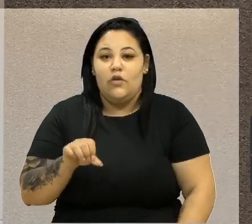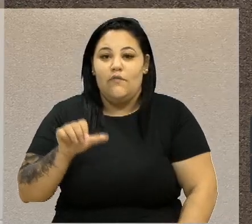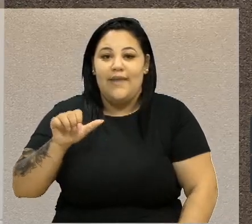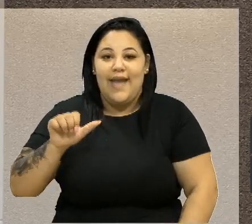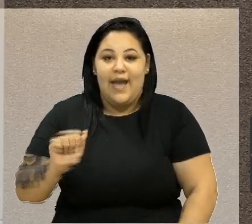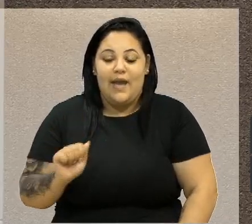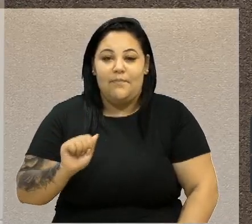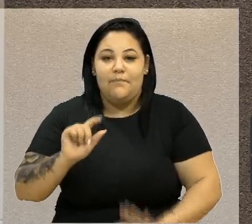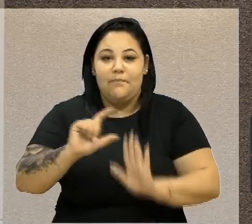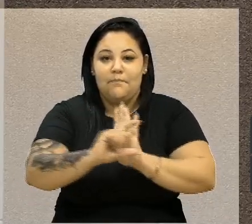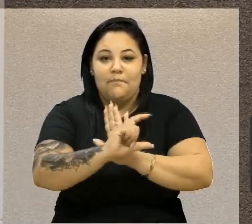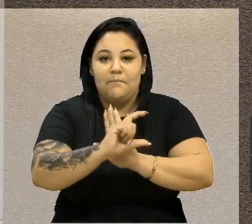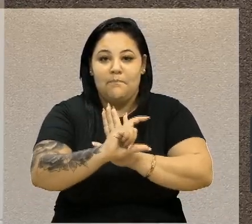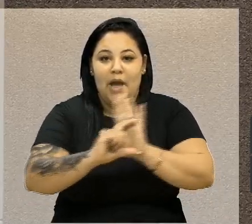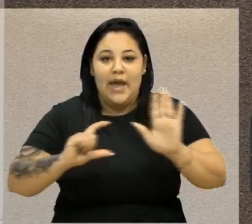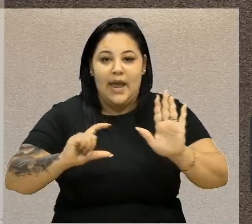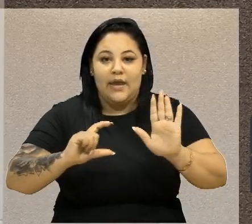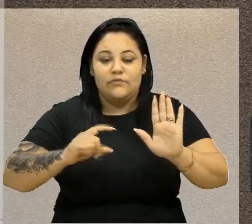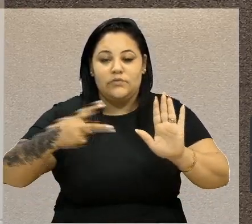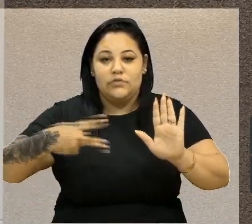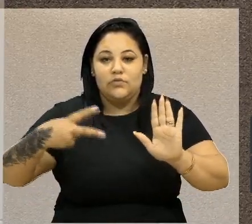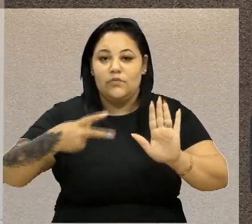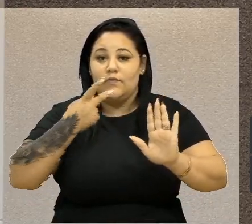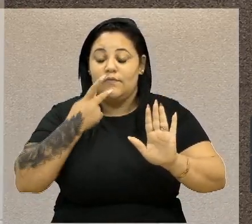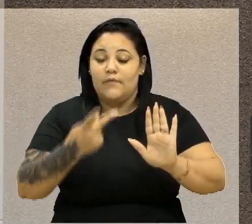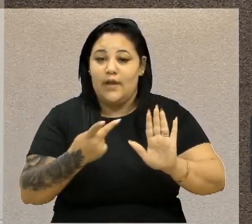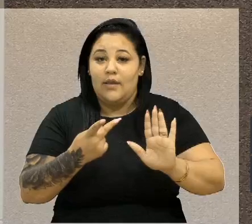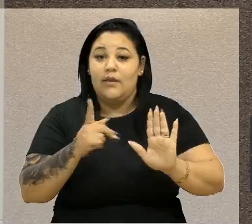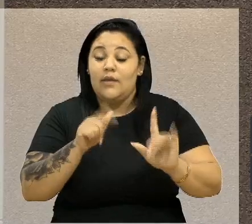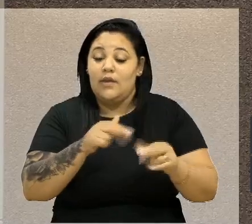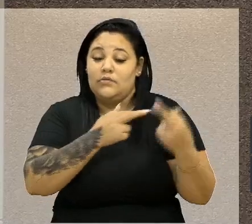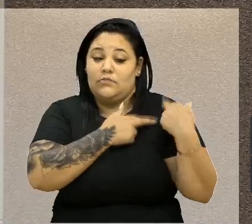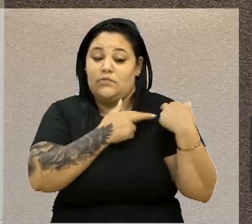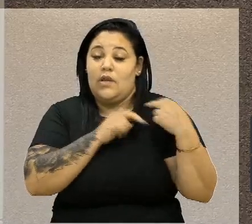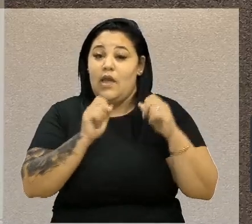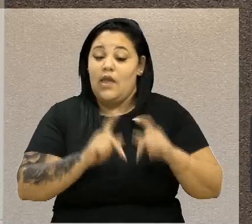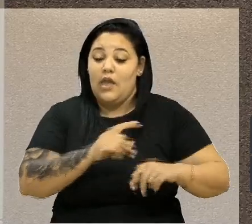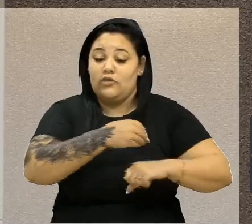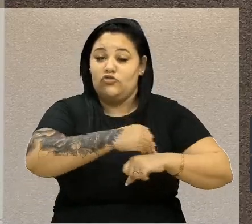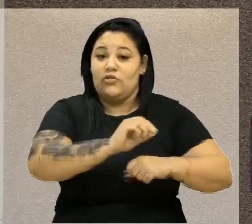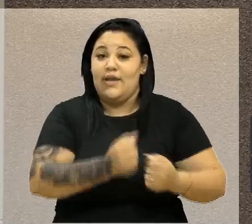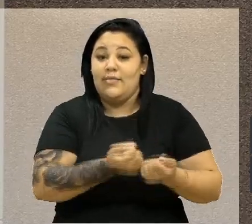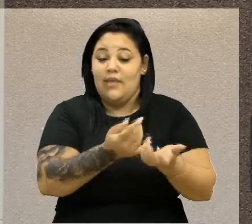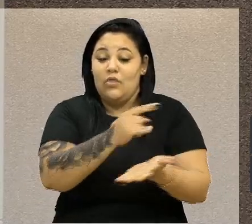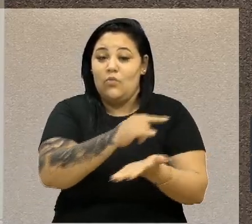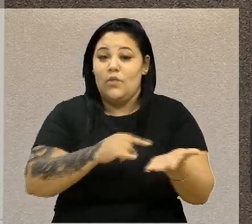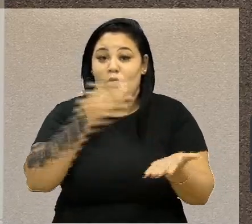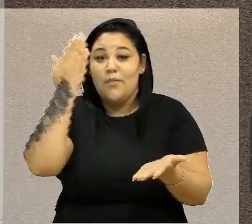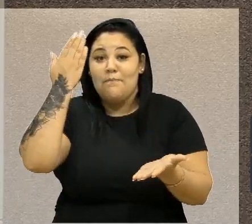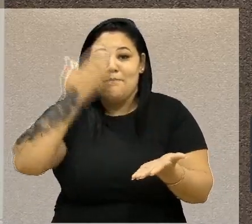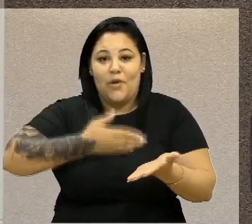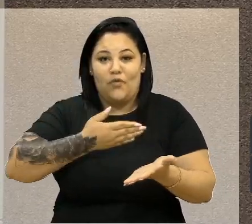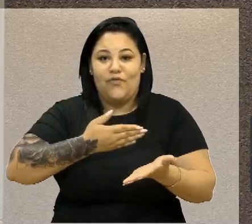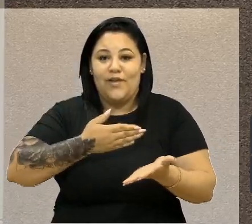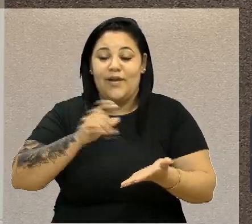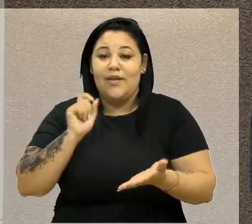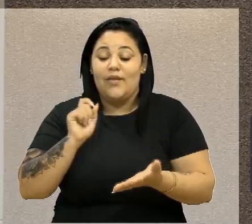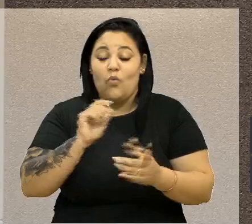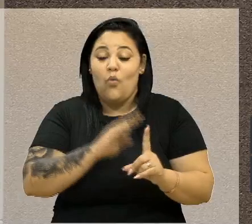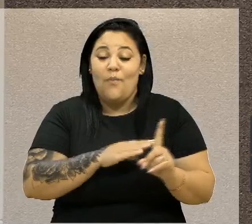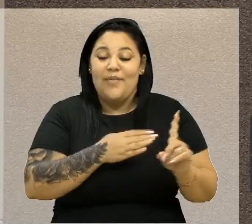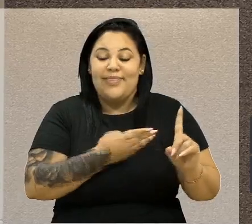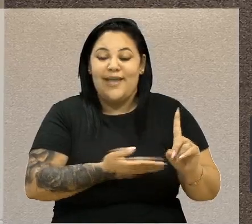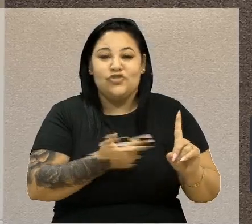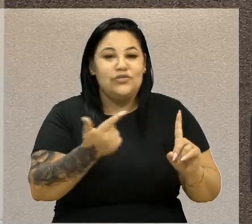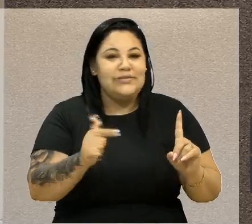parágrafo 2º, aduz que caberá ao autor da proposição fornecer documentos que comprovem que o fato de que o homenageado não